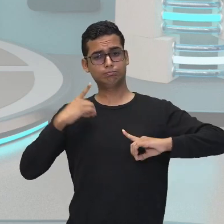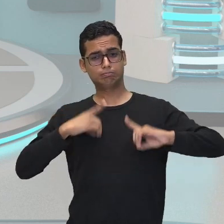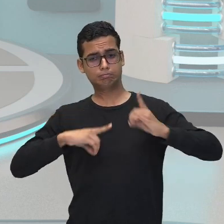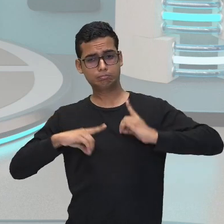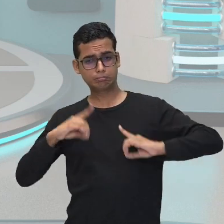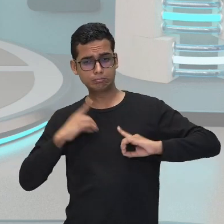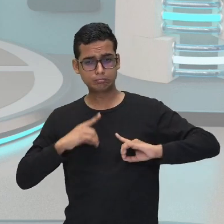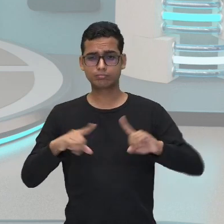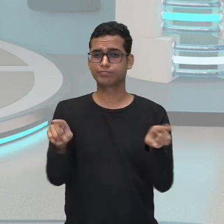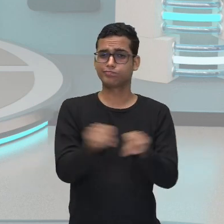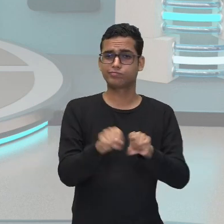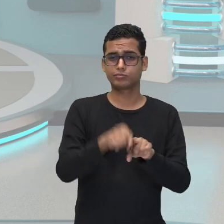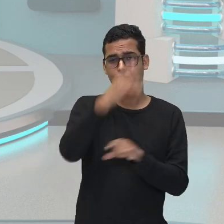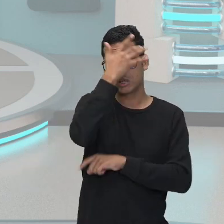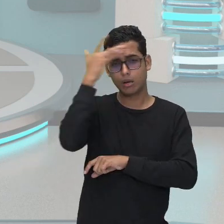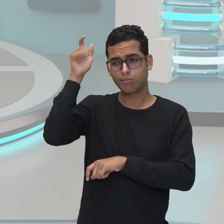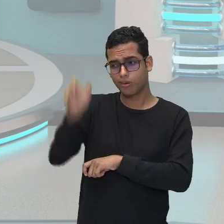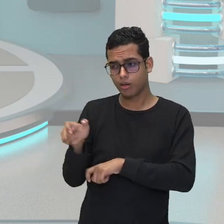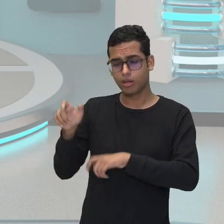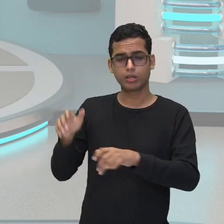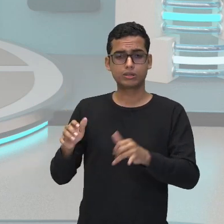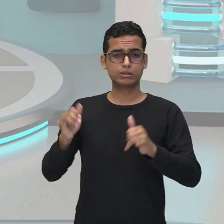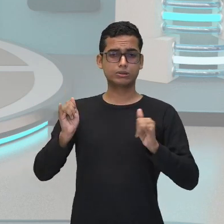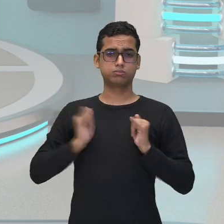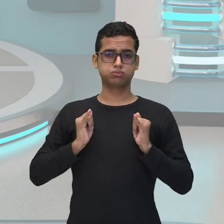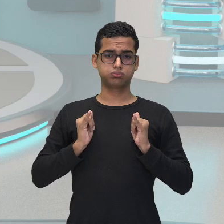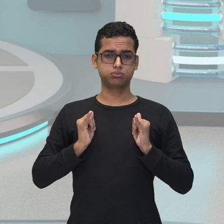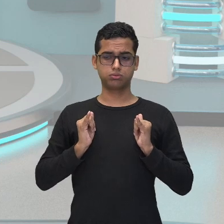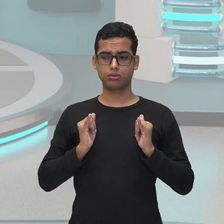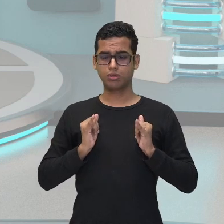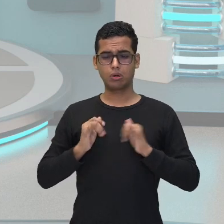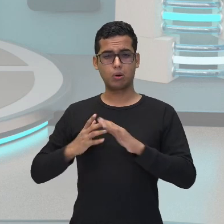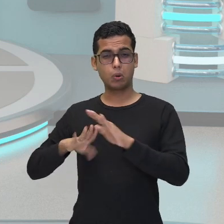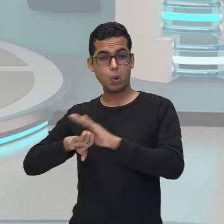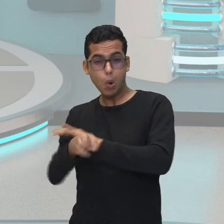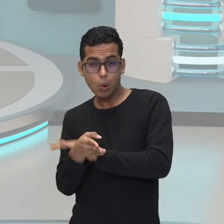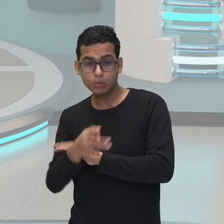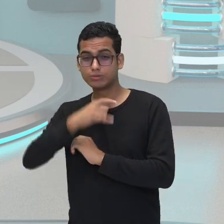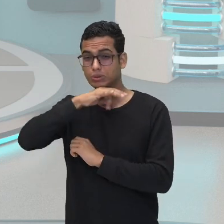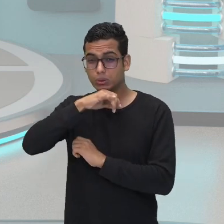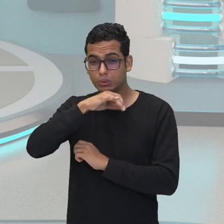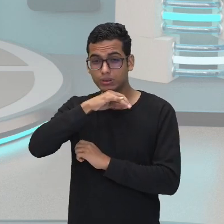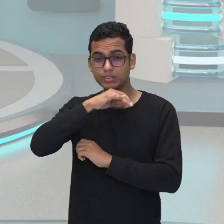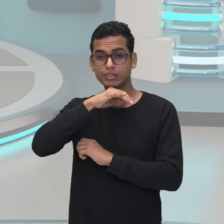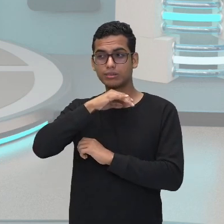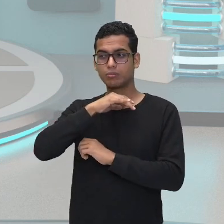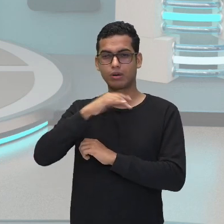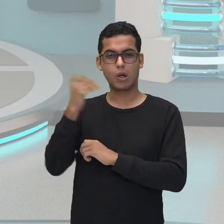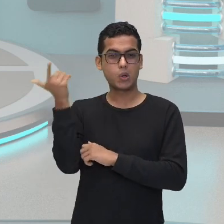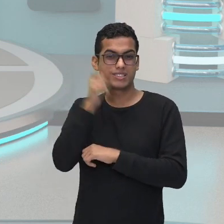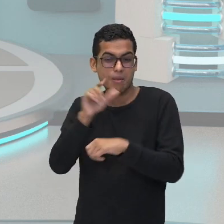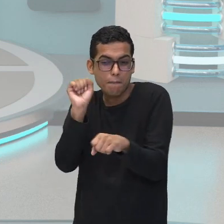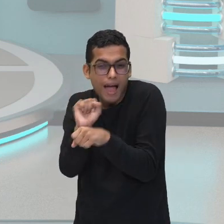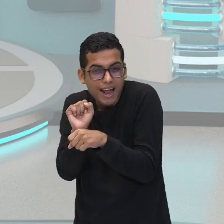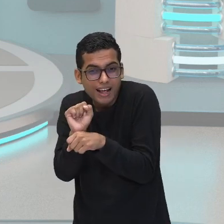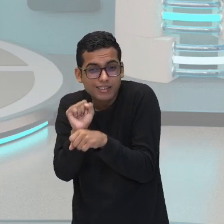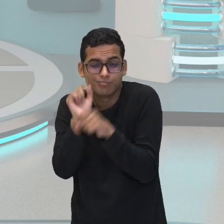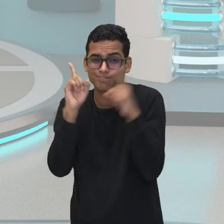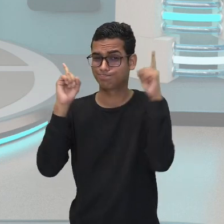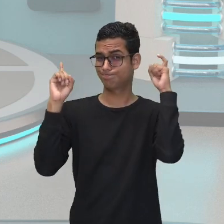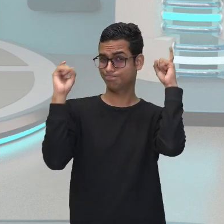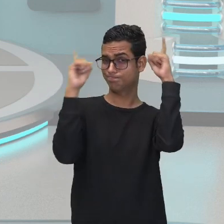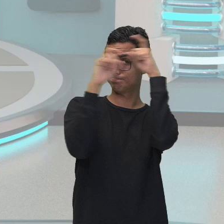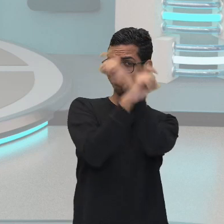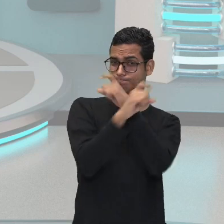sedentária, né, tem mais dificuldade para se livrar de maus hábitos. Lembra que eu falei que uma pessoa sedentária, ela